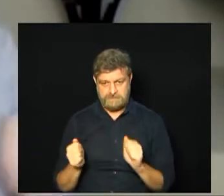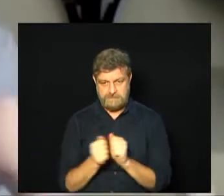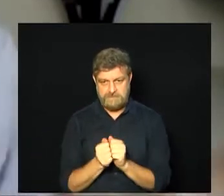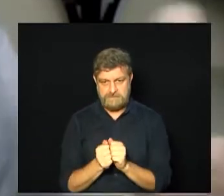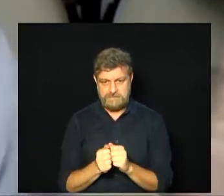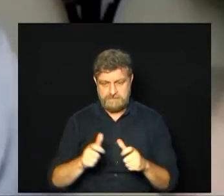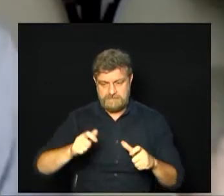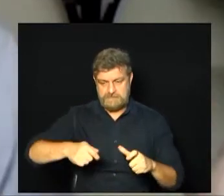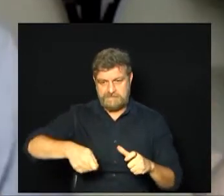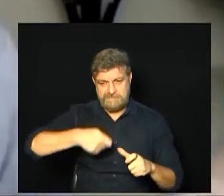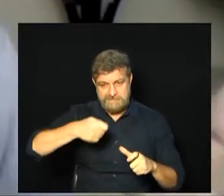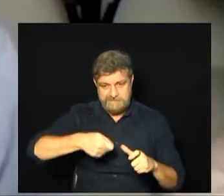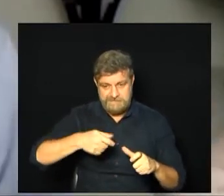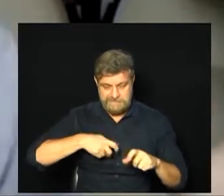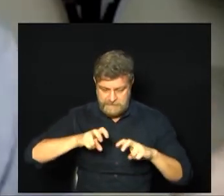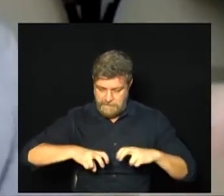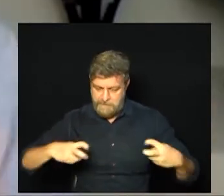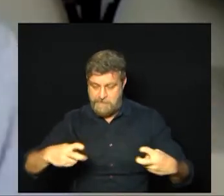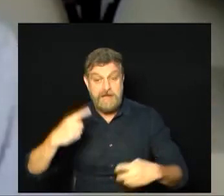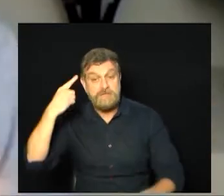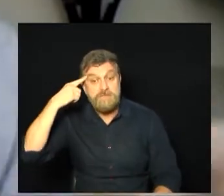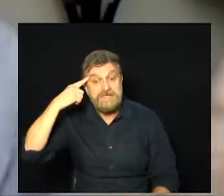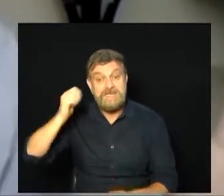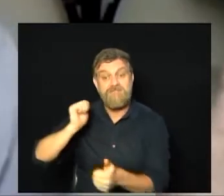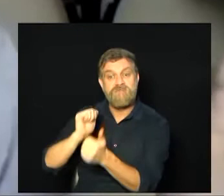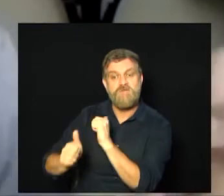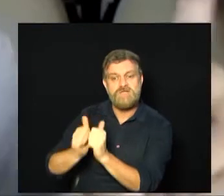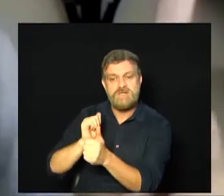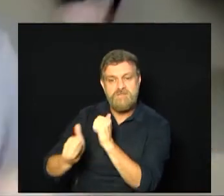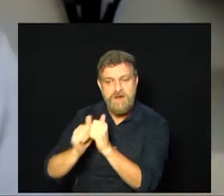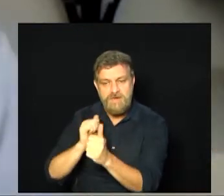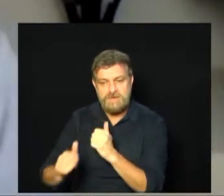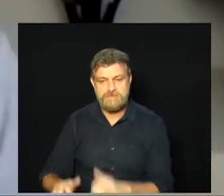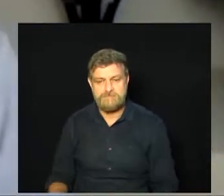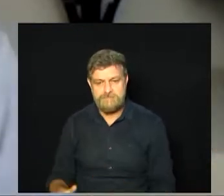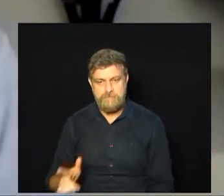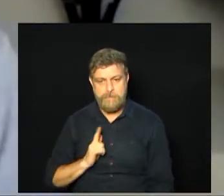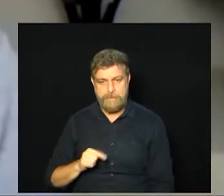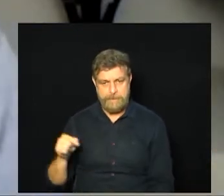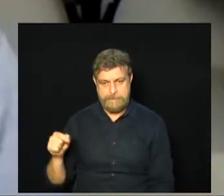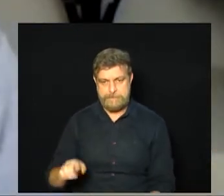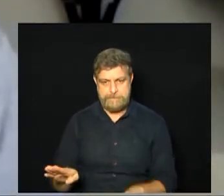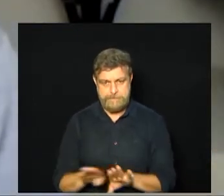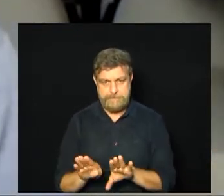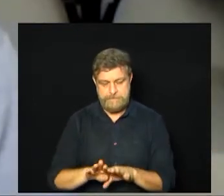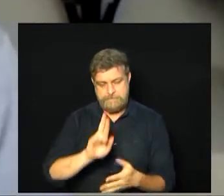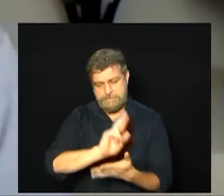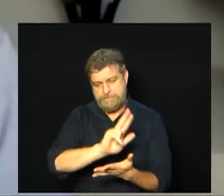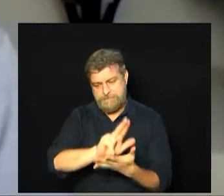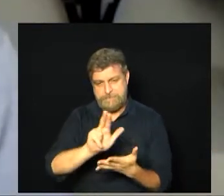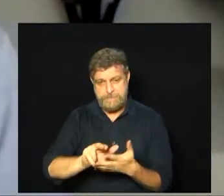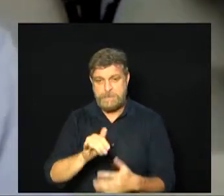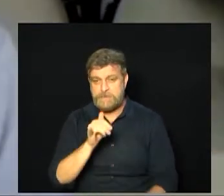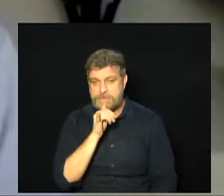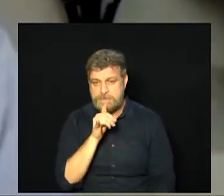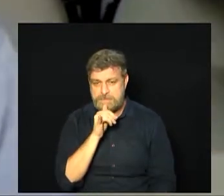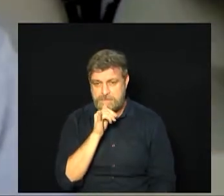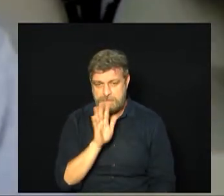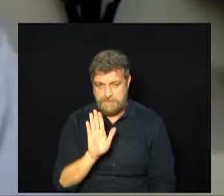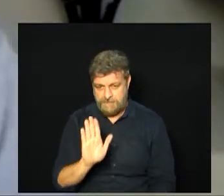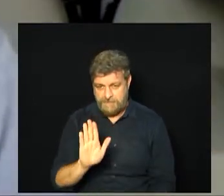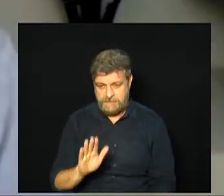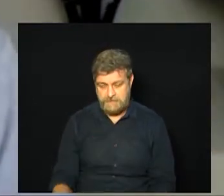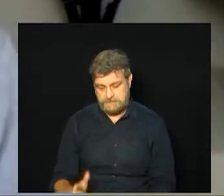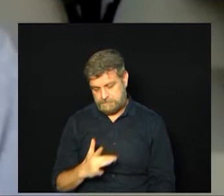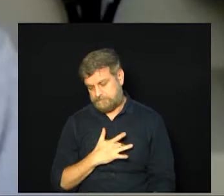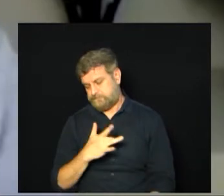prato principal é o futebol. E os esportes também, não só o futebol, os esportes. Sim. Vou te dar um exemplo aqui de uma